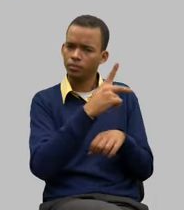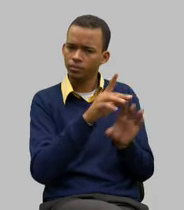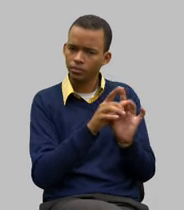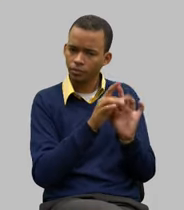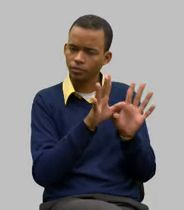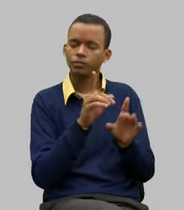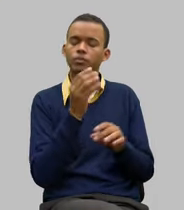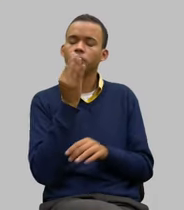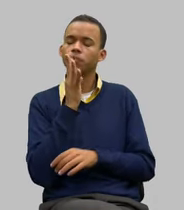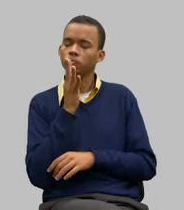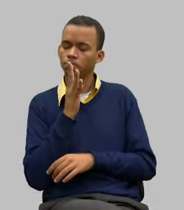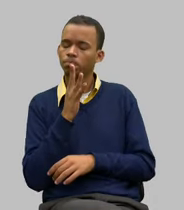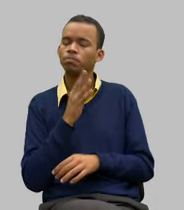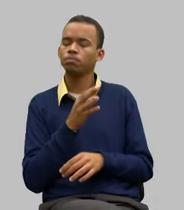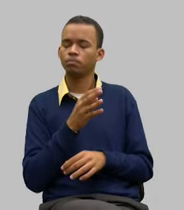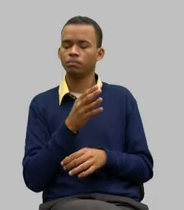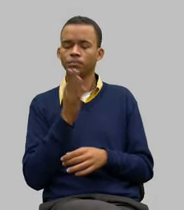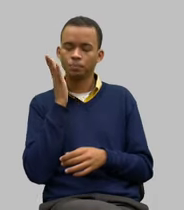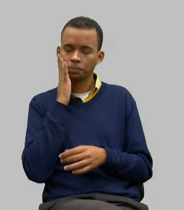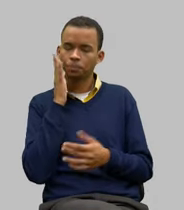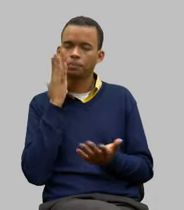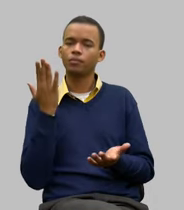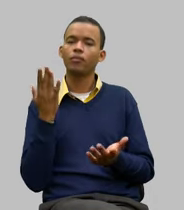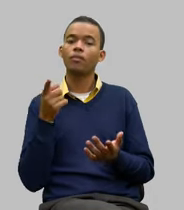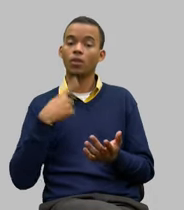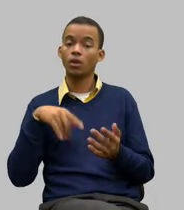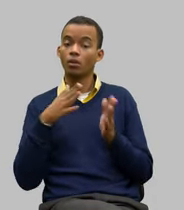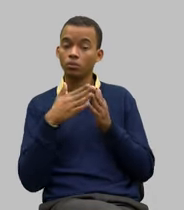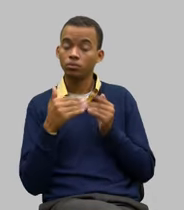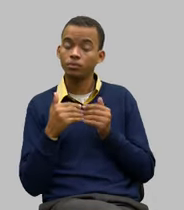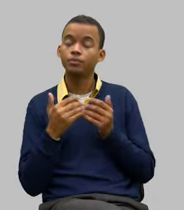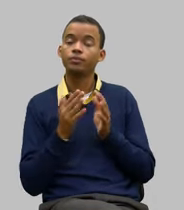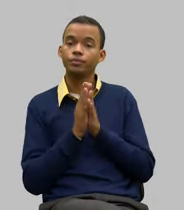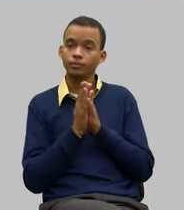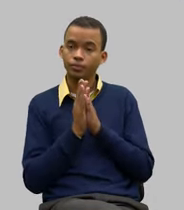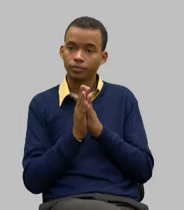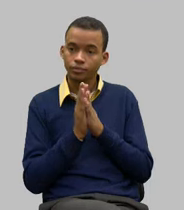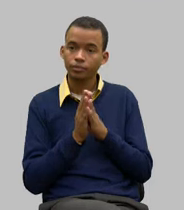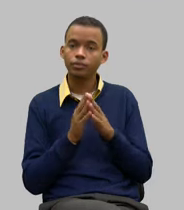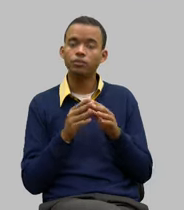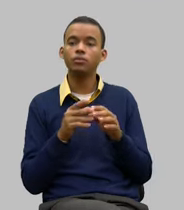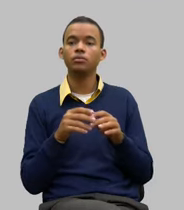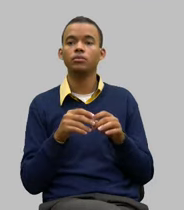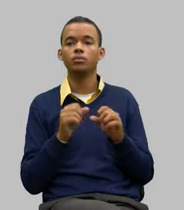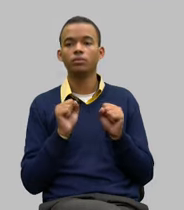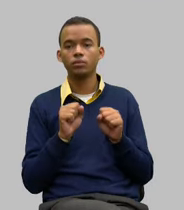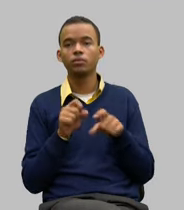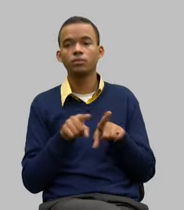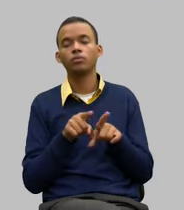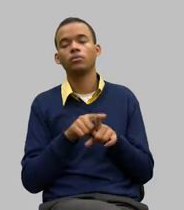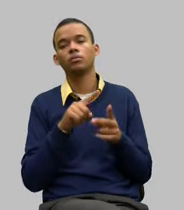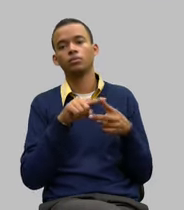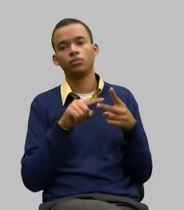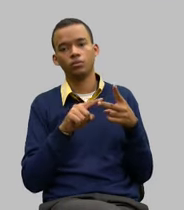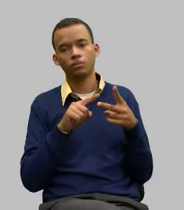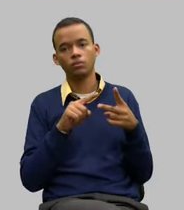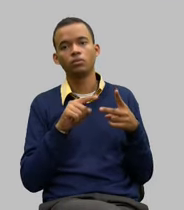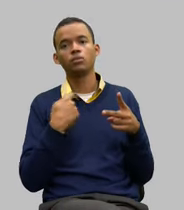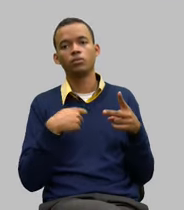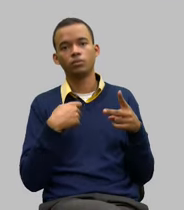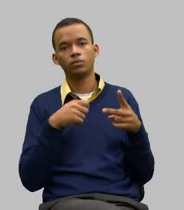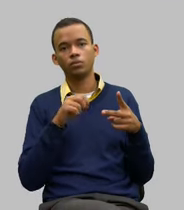tão bem quanto eu então é um apelo que nós fazemos e eu queria é que o Senhor pudesse manifestar sobre esses dois assuntos